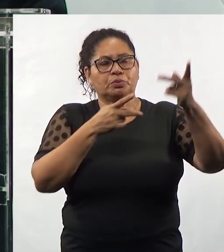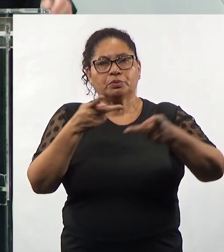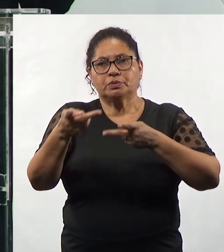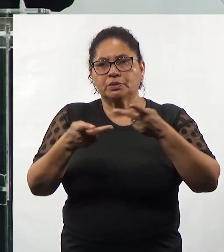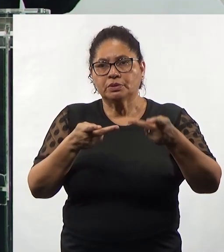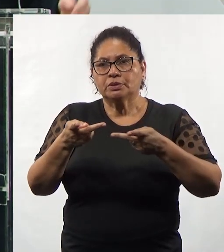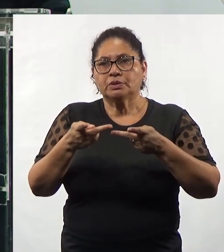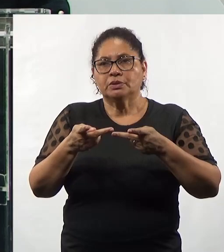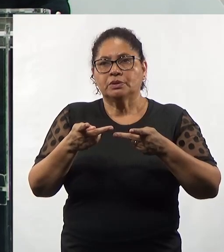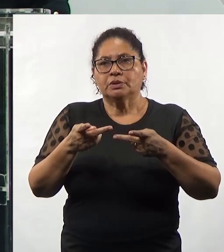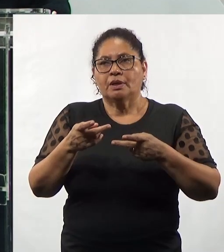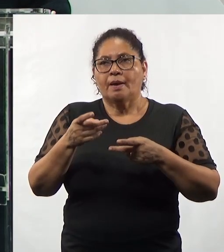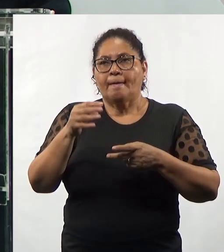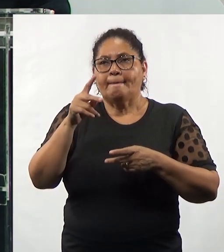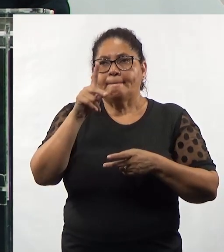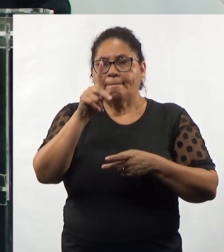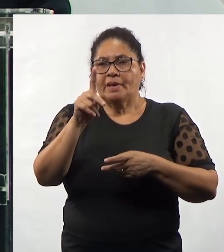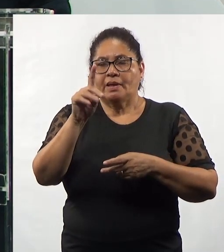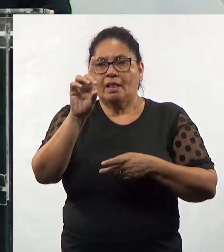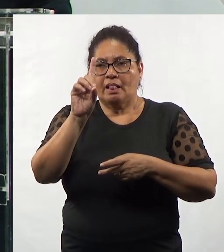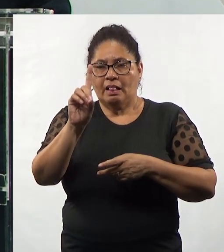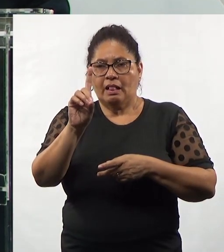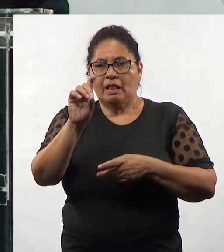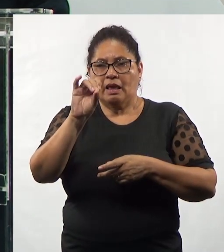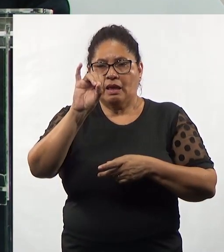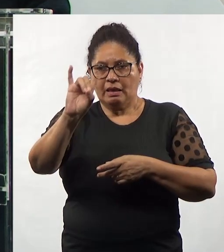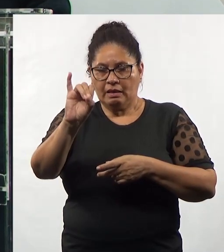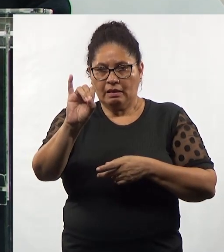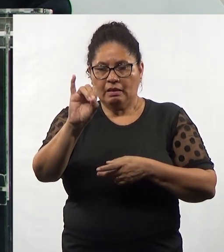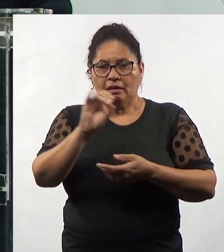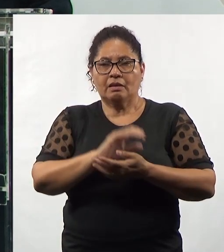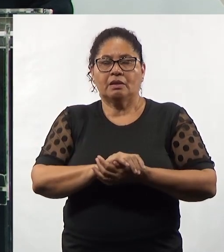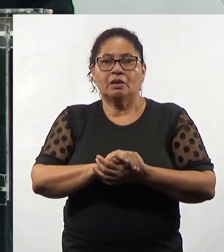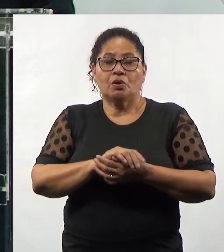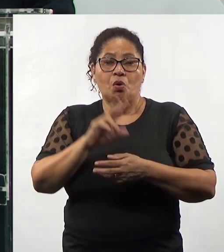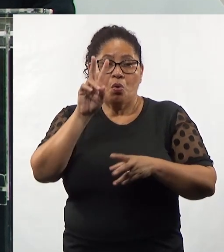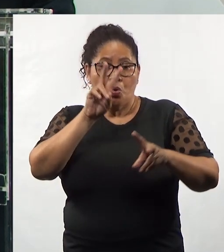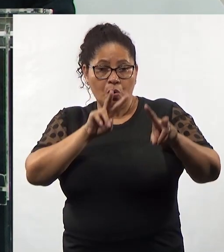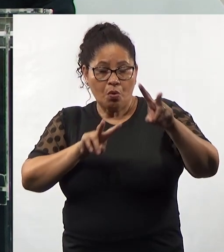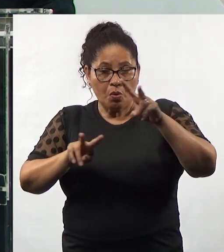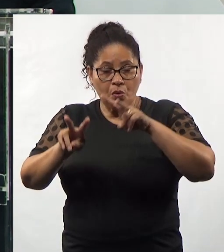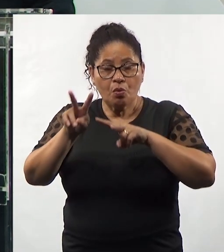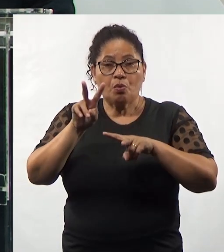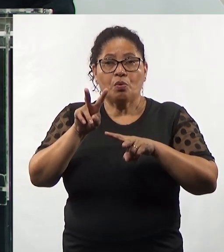projetos a partir desse PDI, ou olhando para ele, né, ou